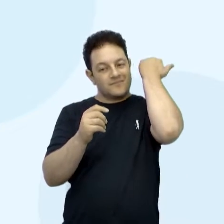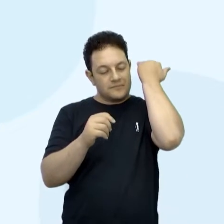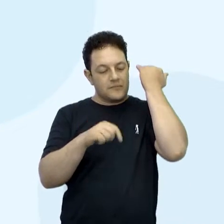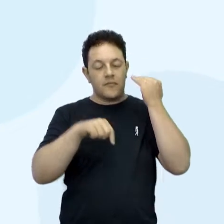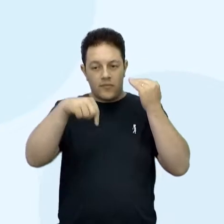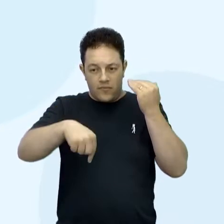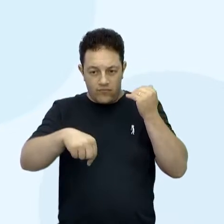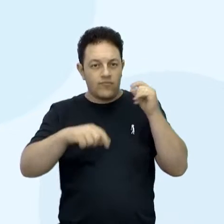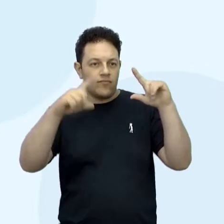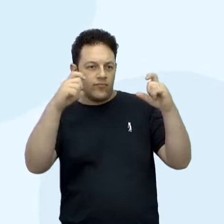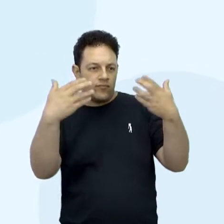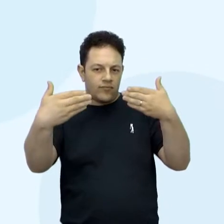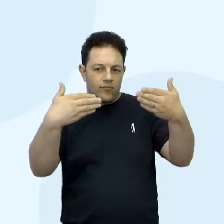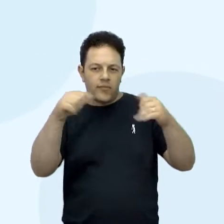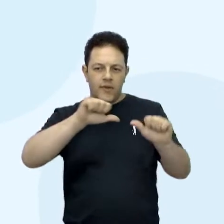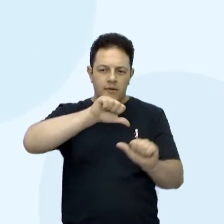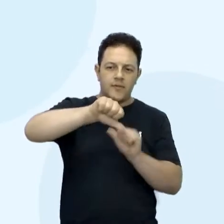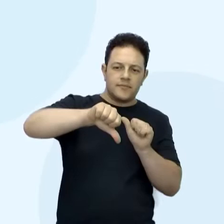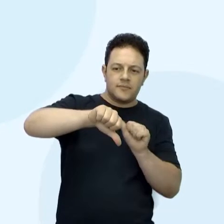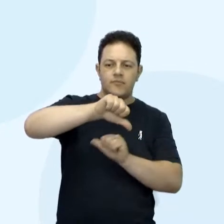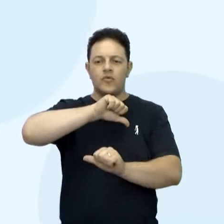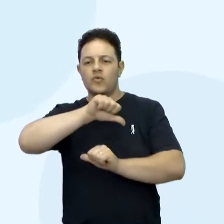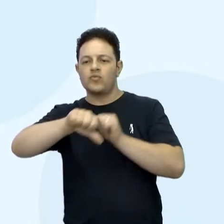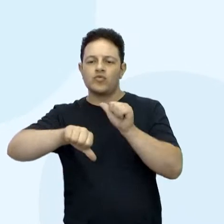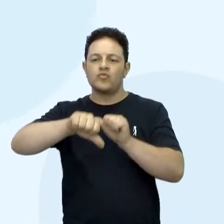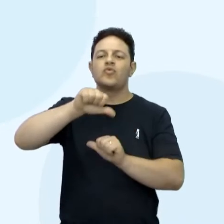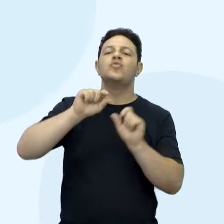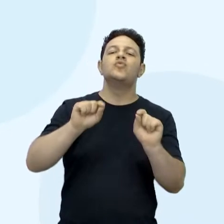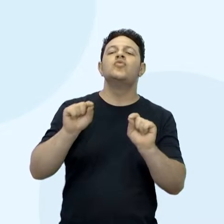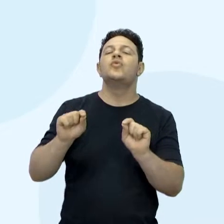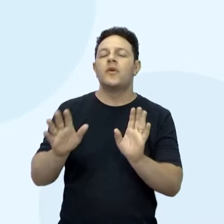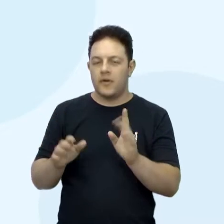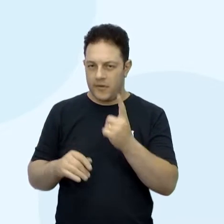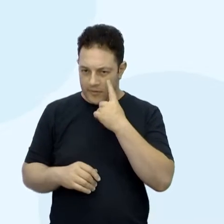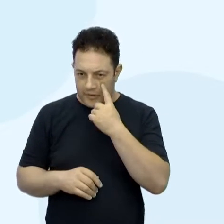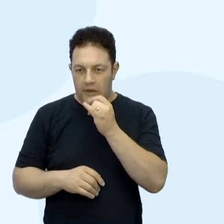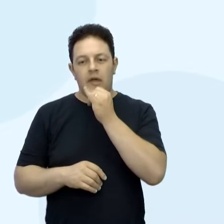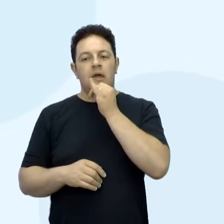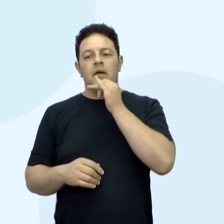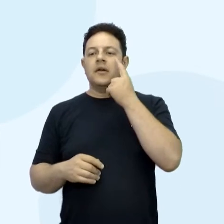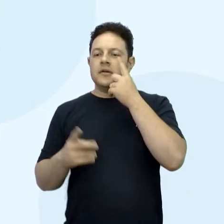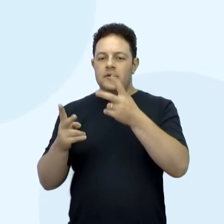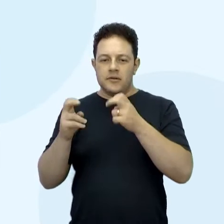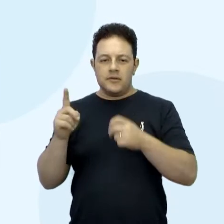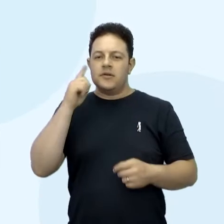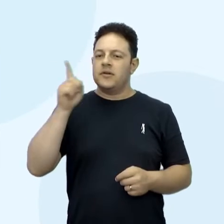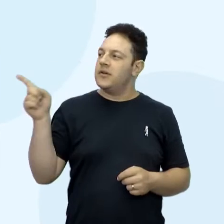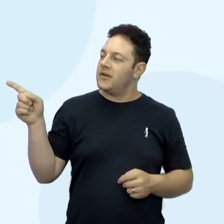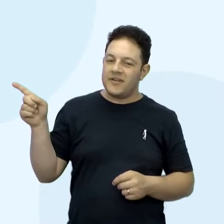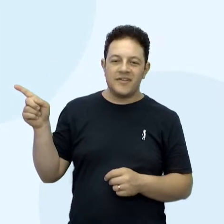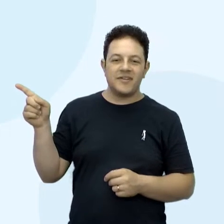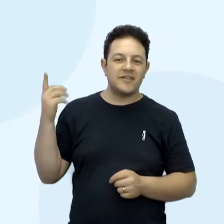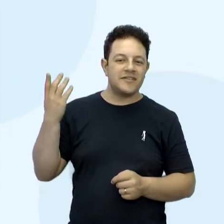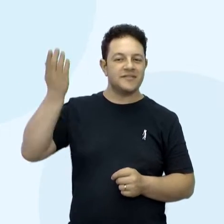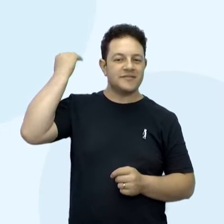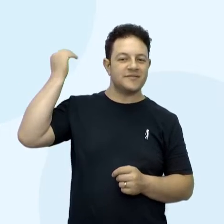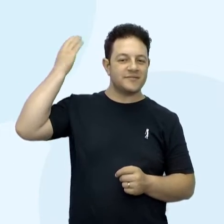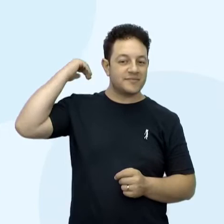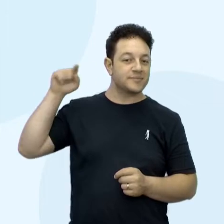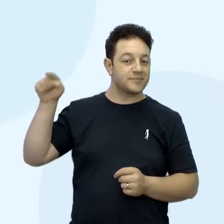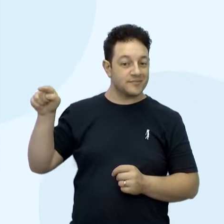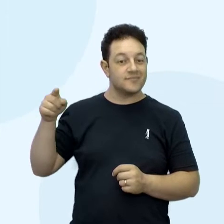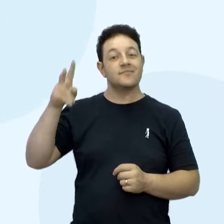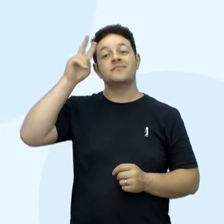na catedral e em seu entorno durante algumas décadas, né? Então a gente viu essas mudanças nas aulas anteriores e isso aqui é